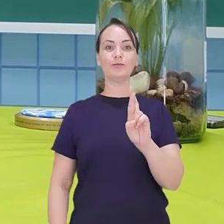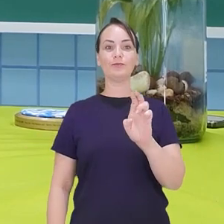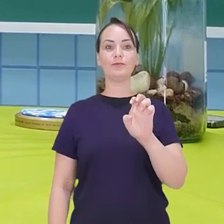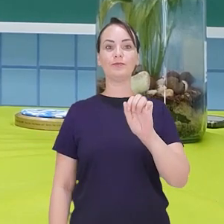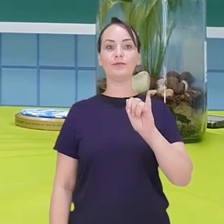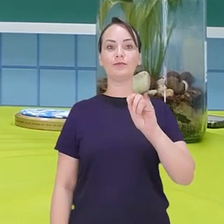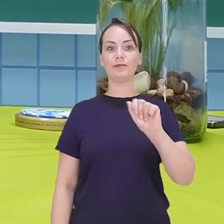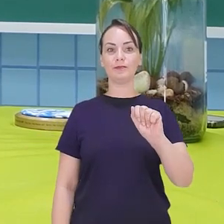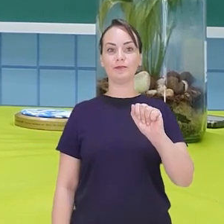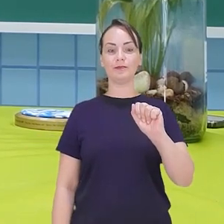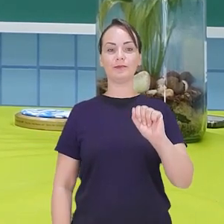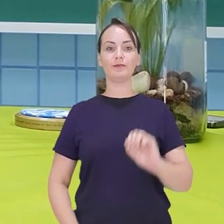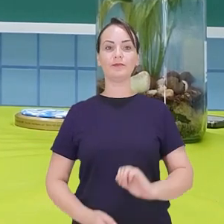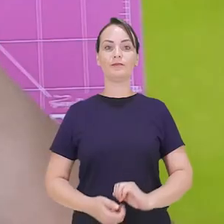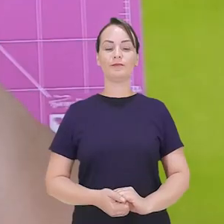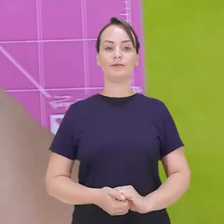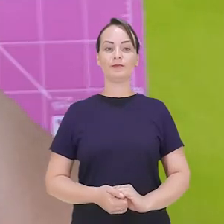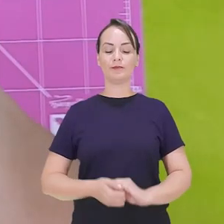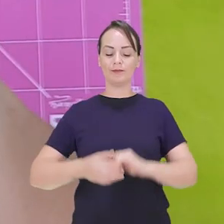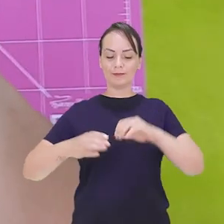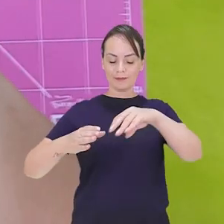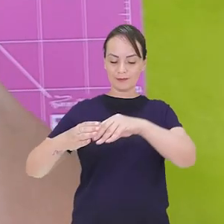Em seguida, pegue areia.